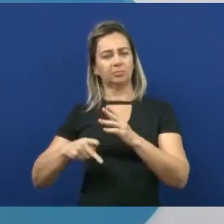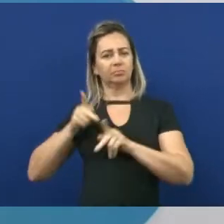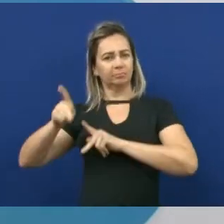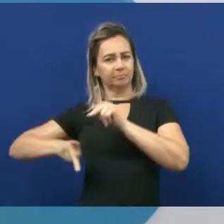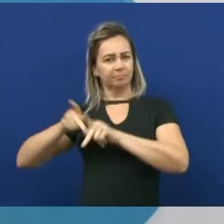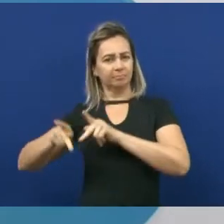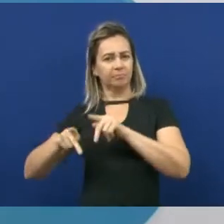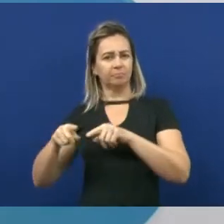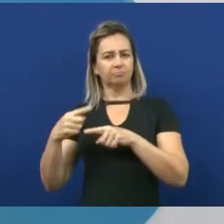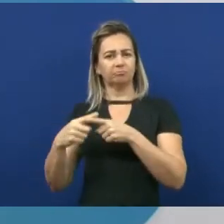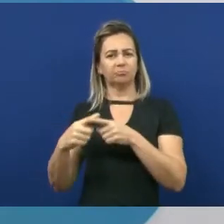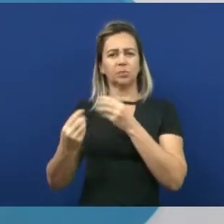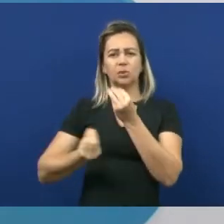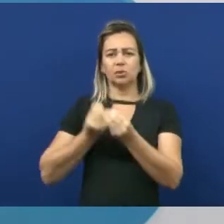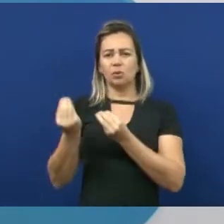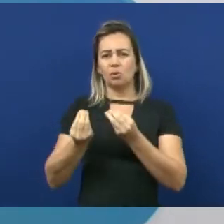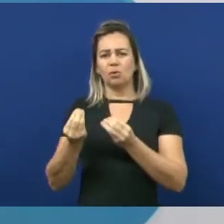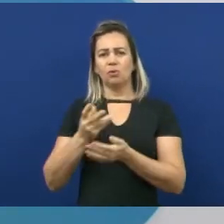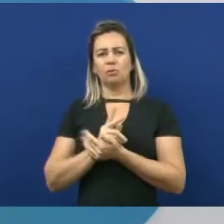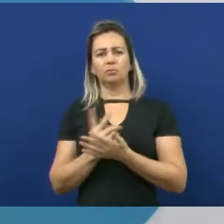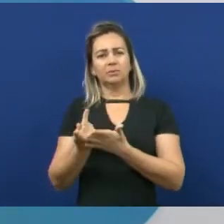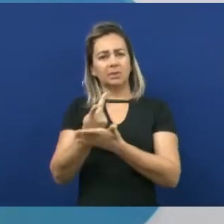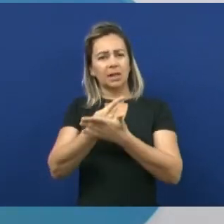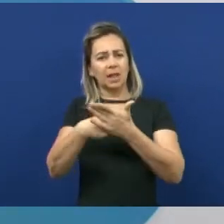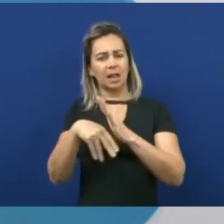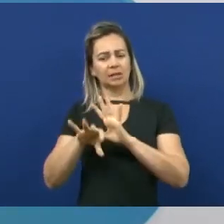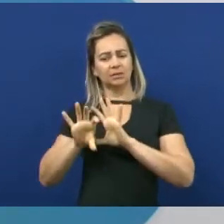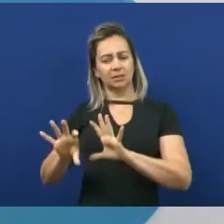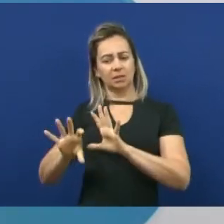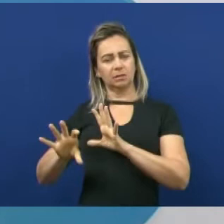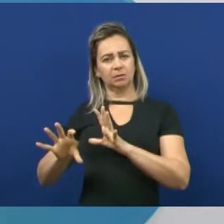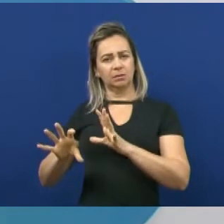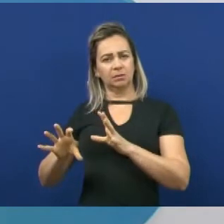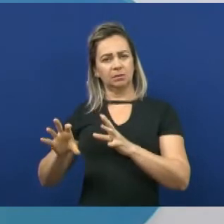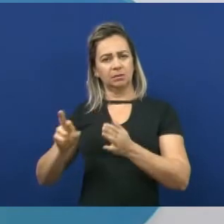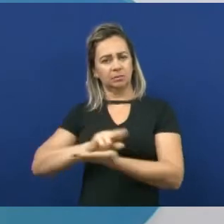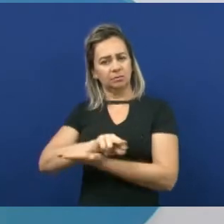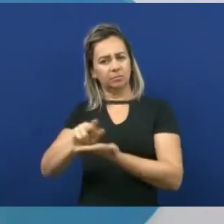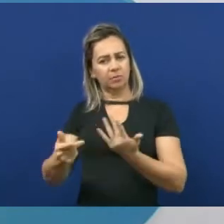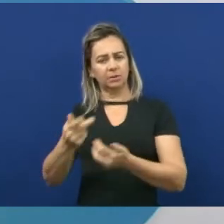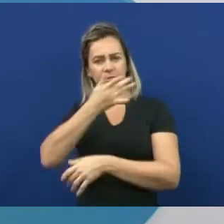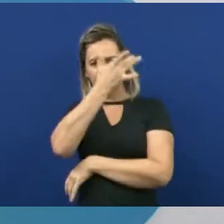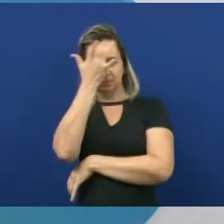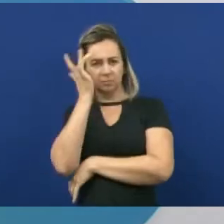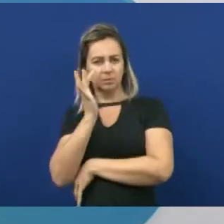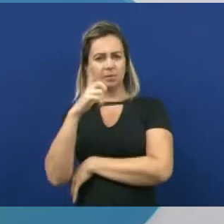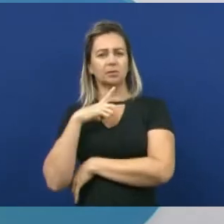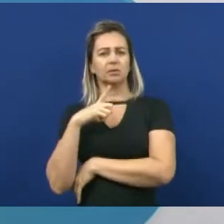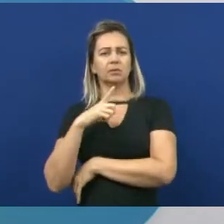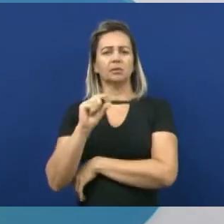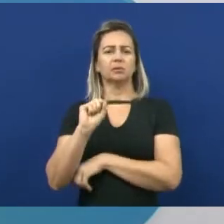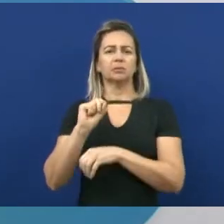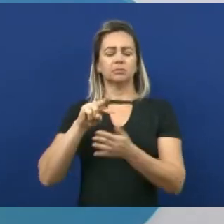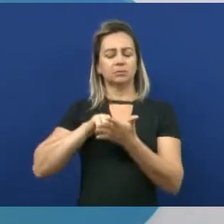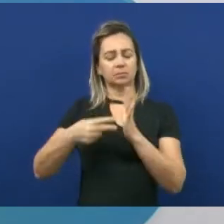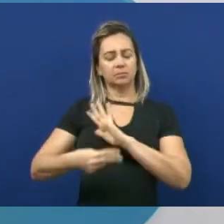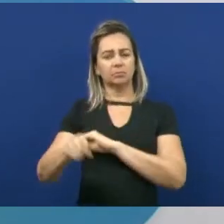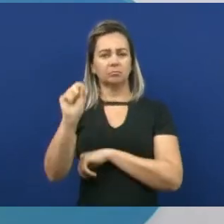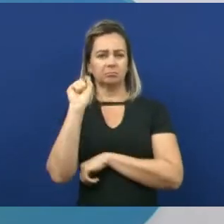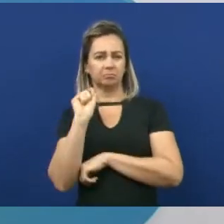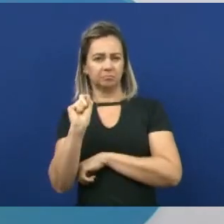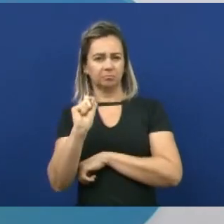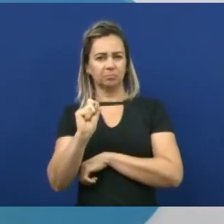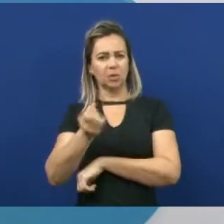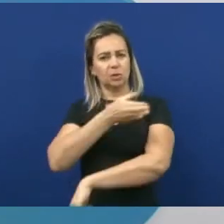massa não é uma arte produzida por esses trabalhadores, mas é uma arte e uma